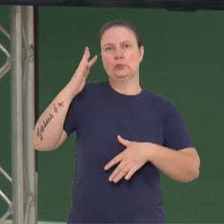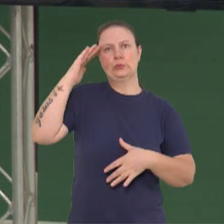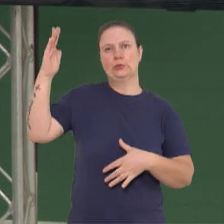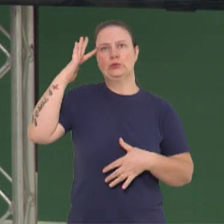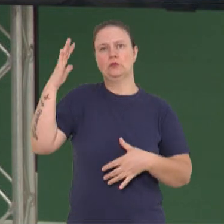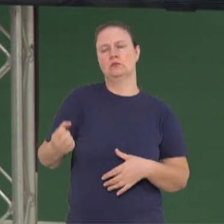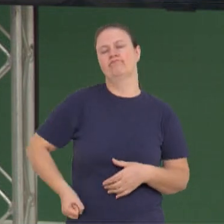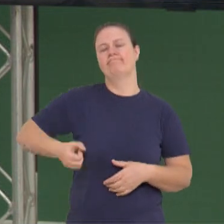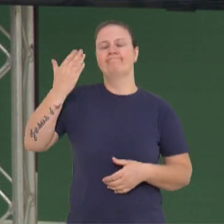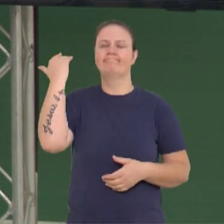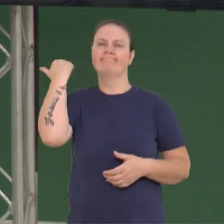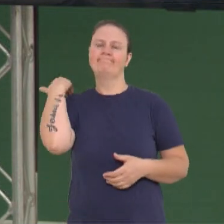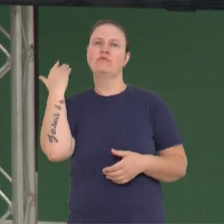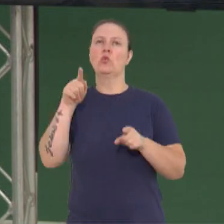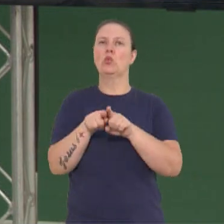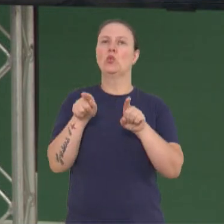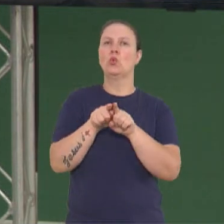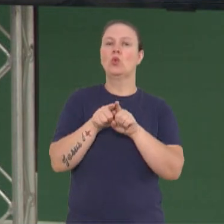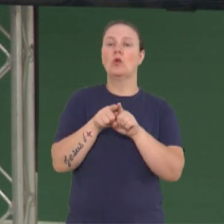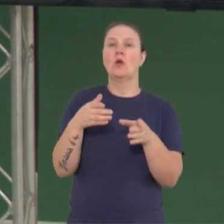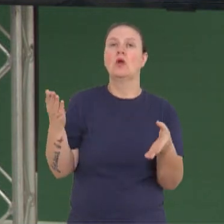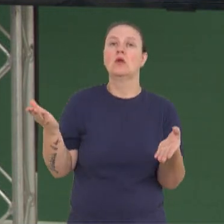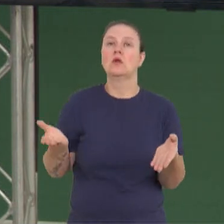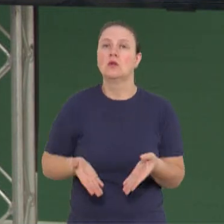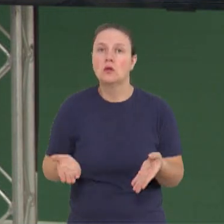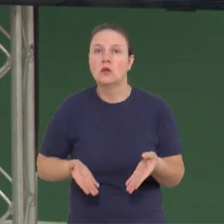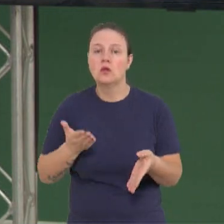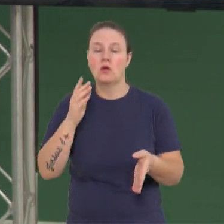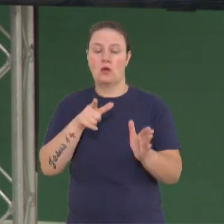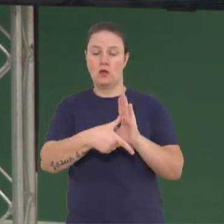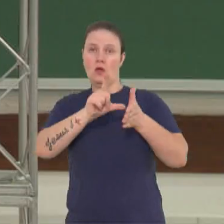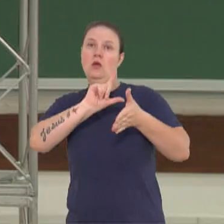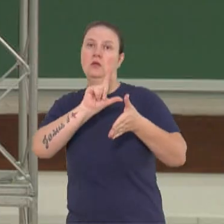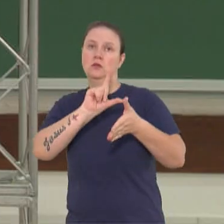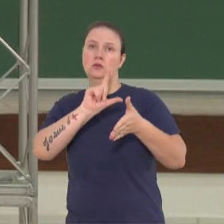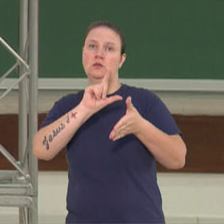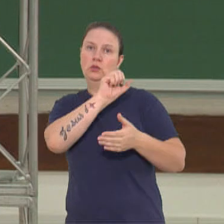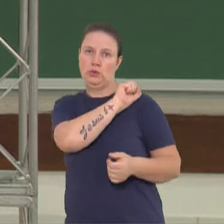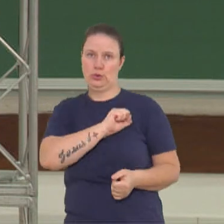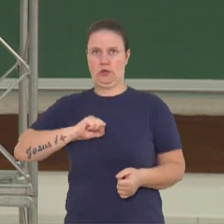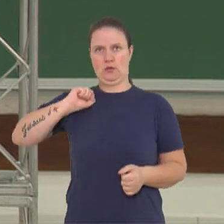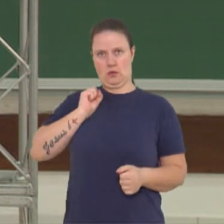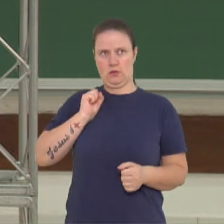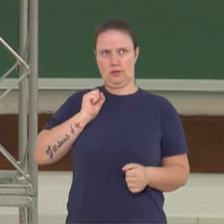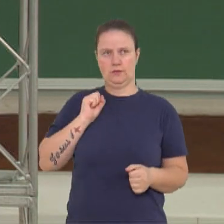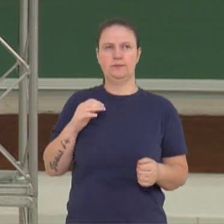filósofos da antiguidade sobre os filósofos pré-socráticos.